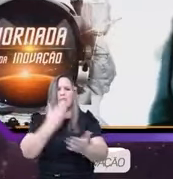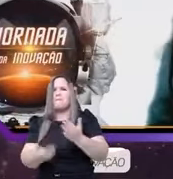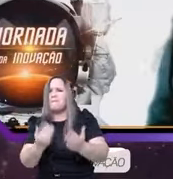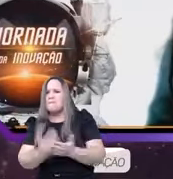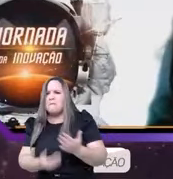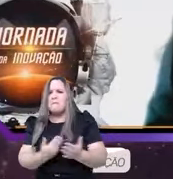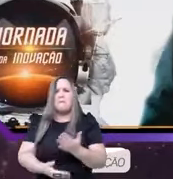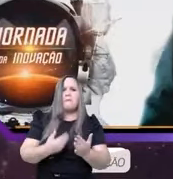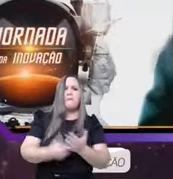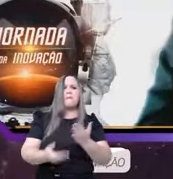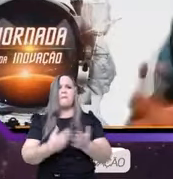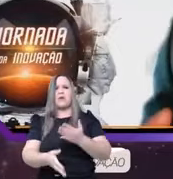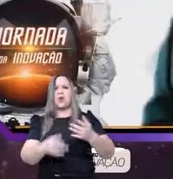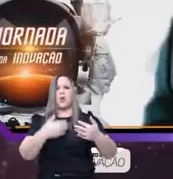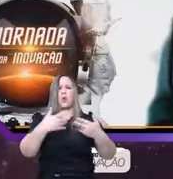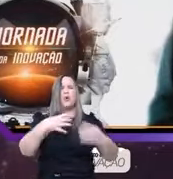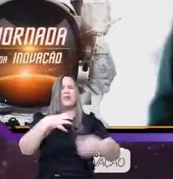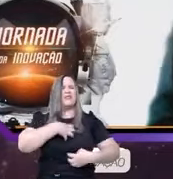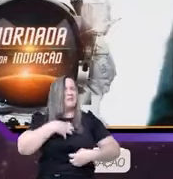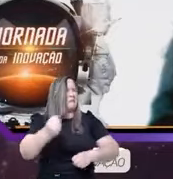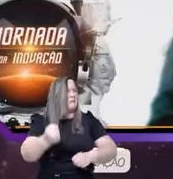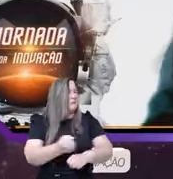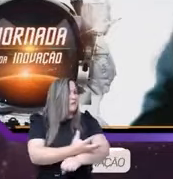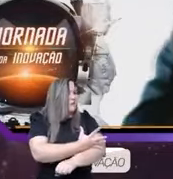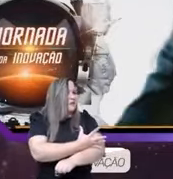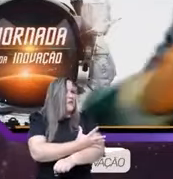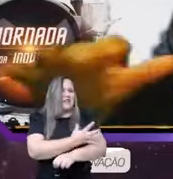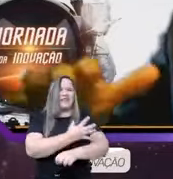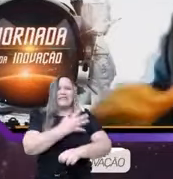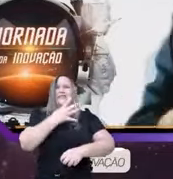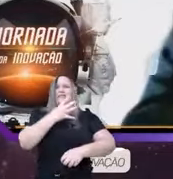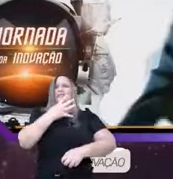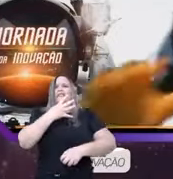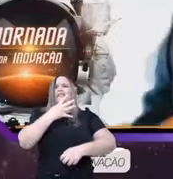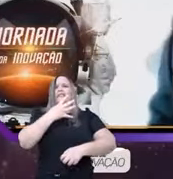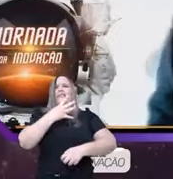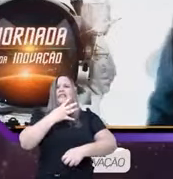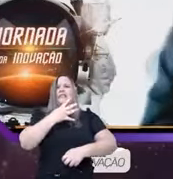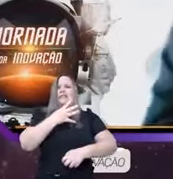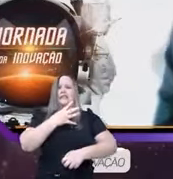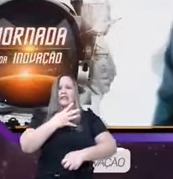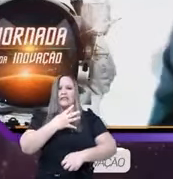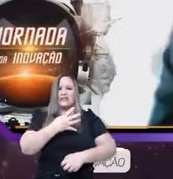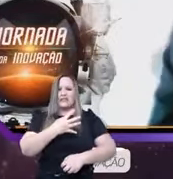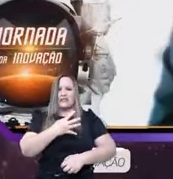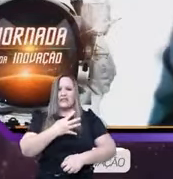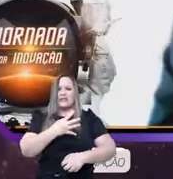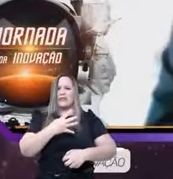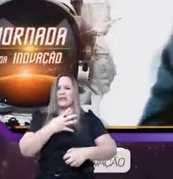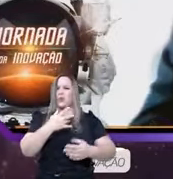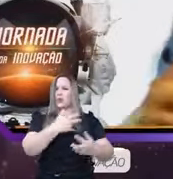levar pela emoção, deixar que essa espuma de conceitos